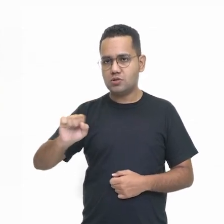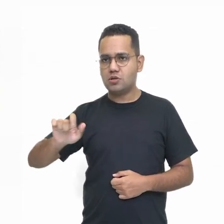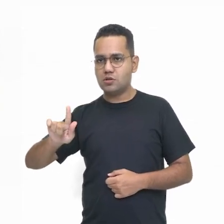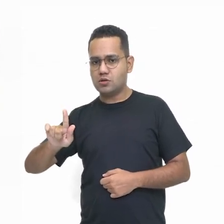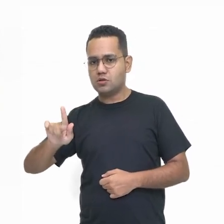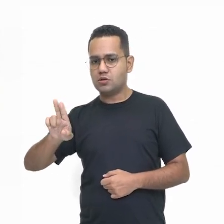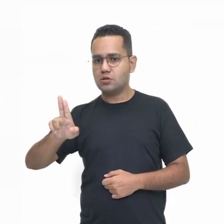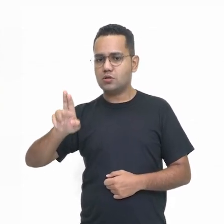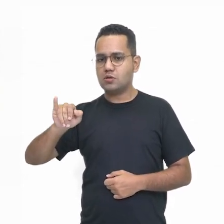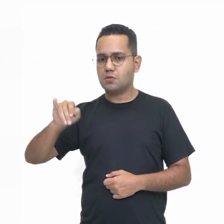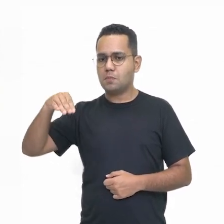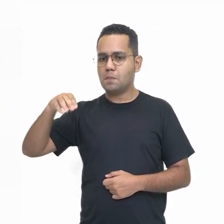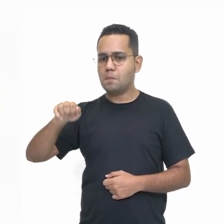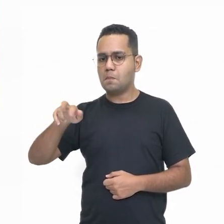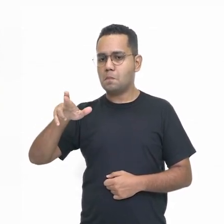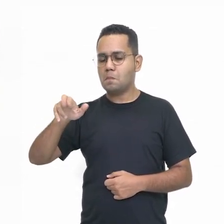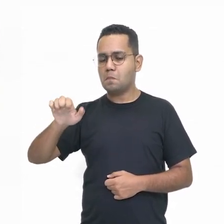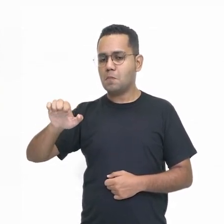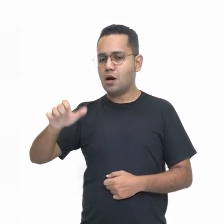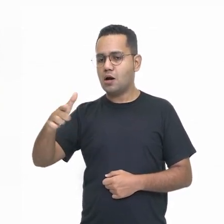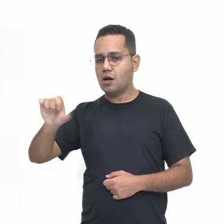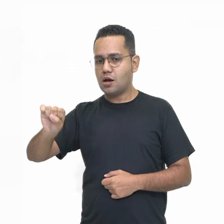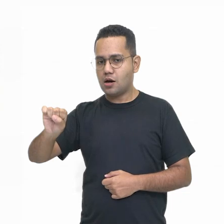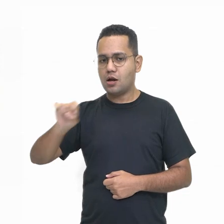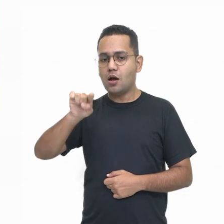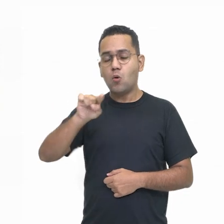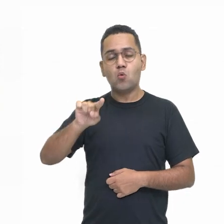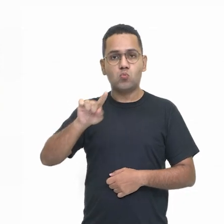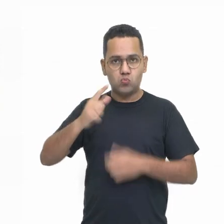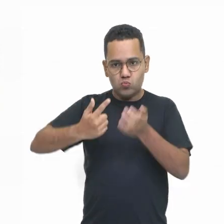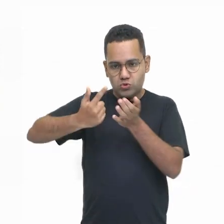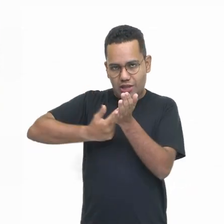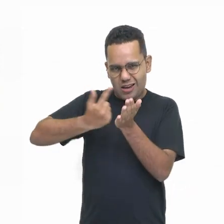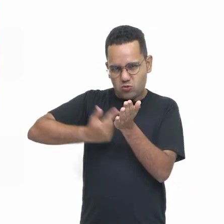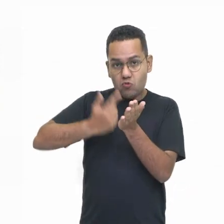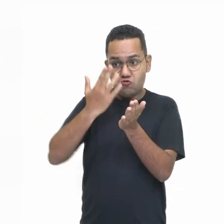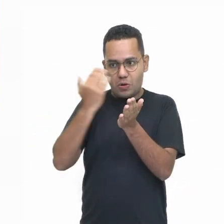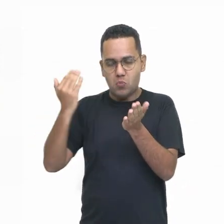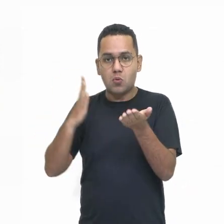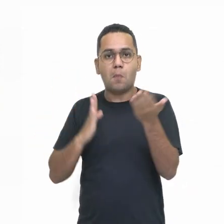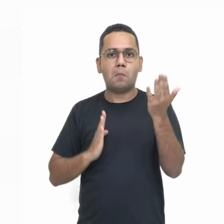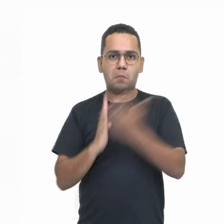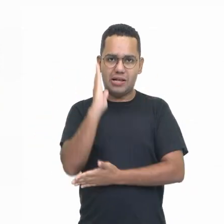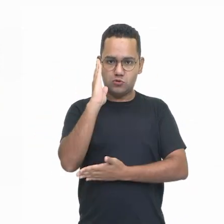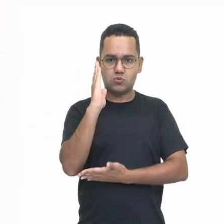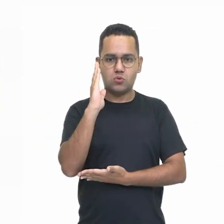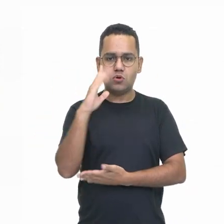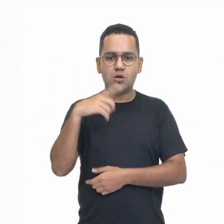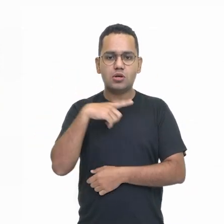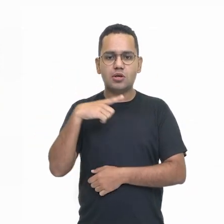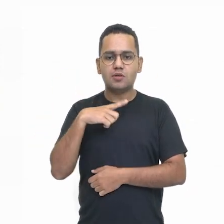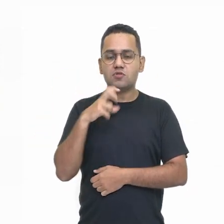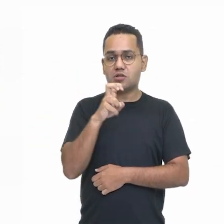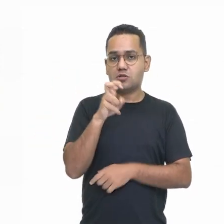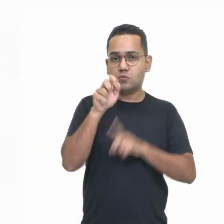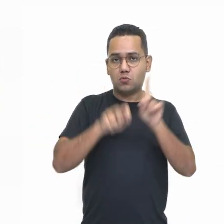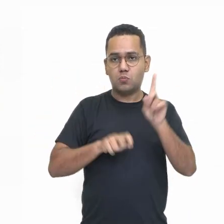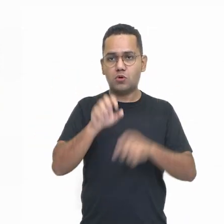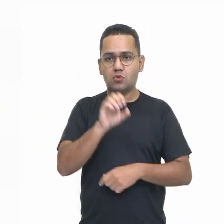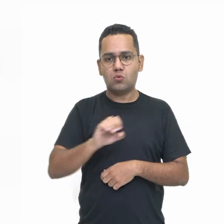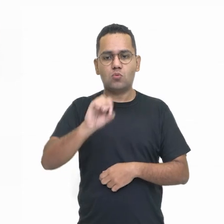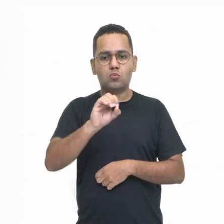essa promulgação da Constituição Federal, que aconteceu no dia 5 de outubro de 88, na